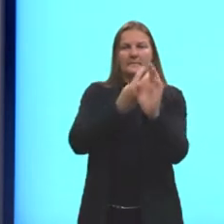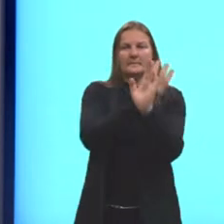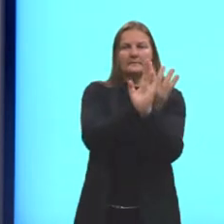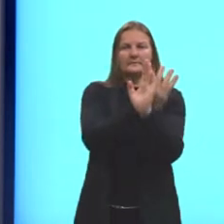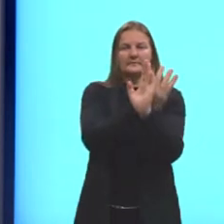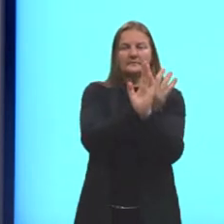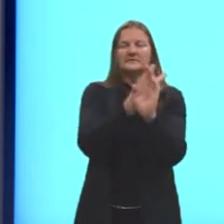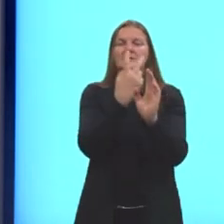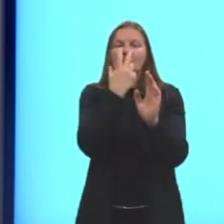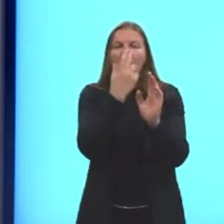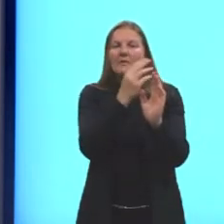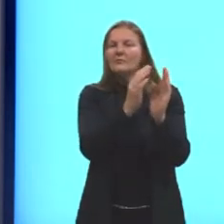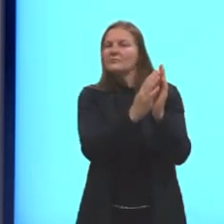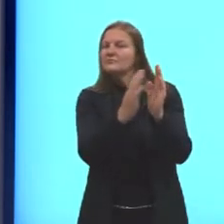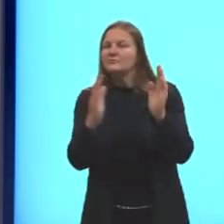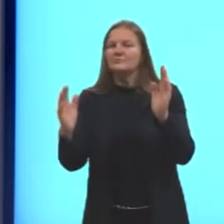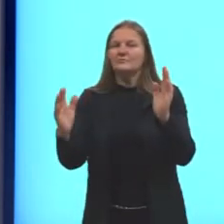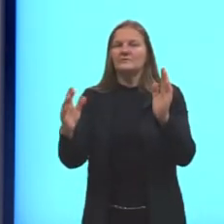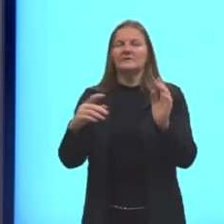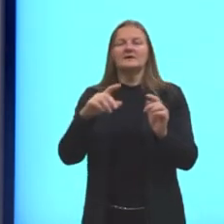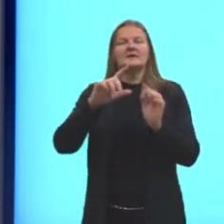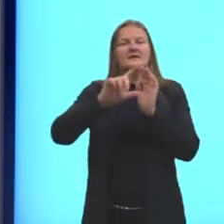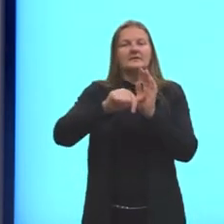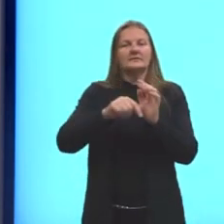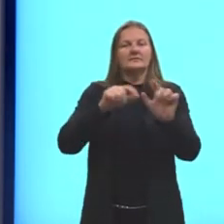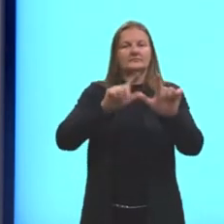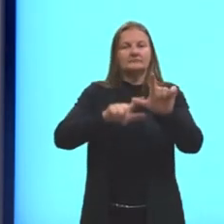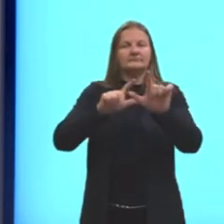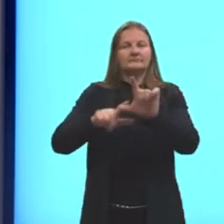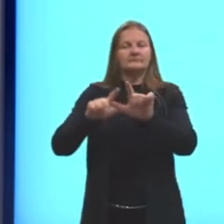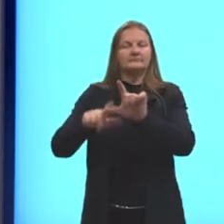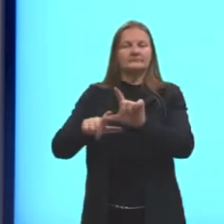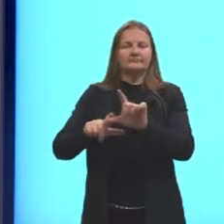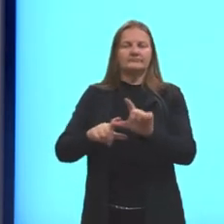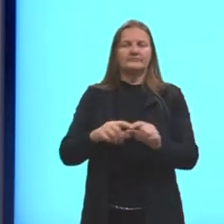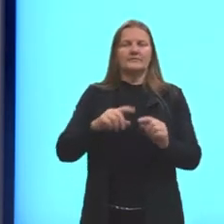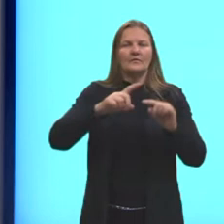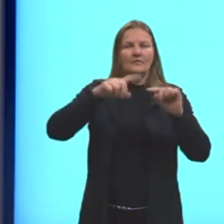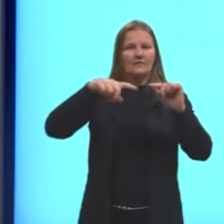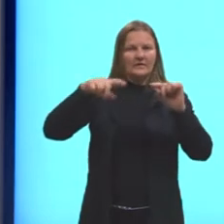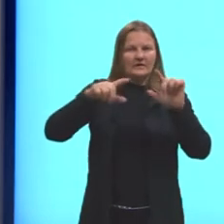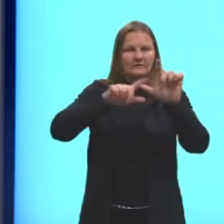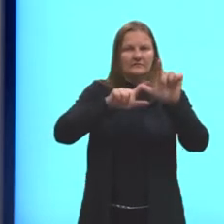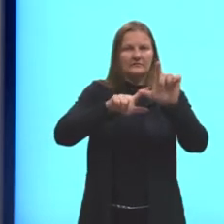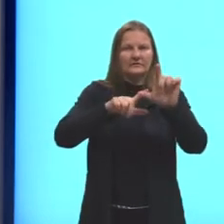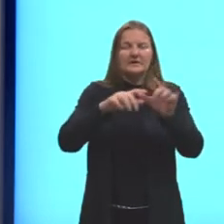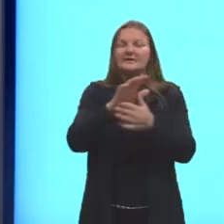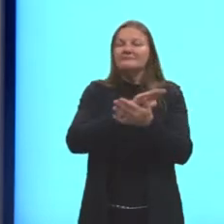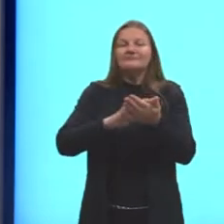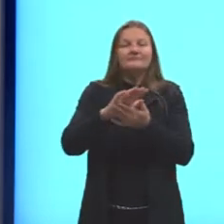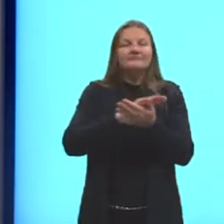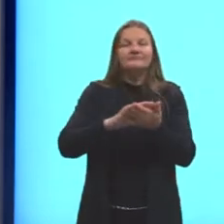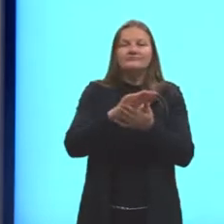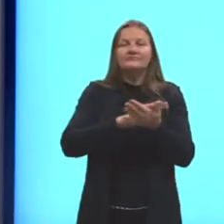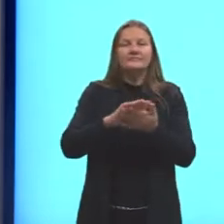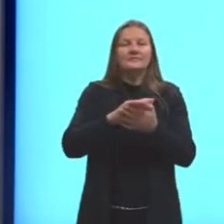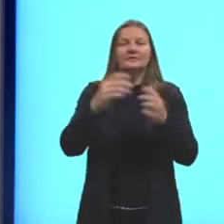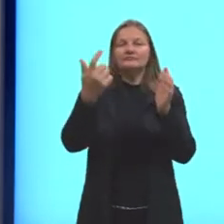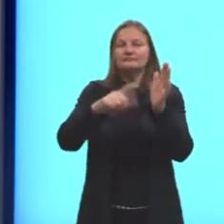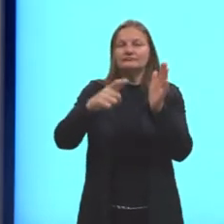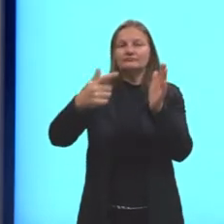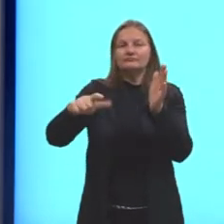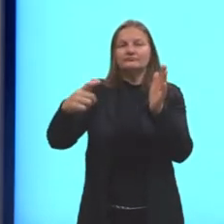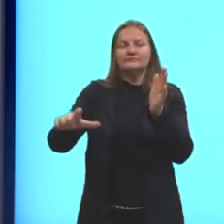fator comum agora nas letras né nas nossas variáveis não tem nenhuma letra que se